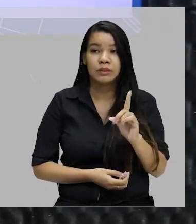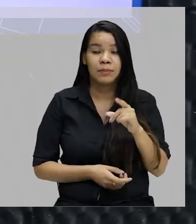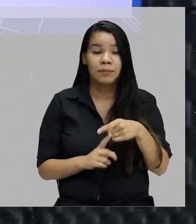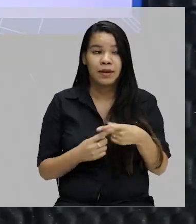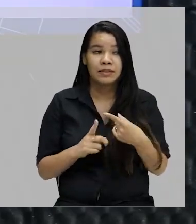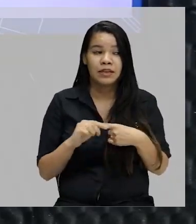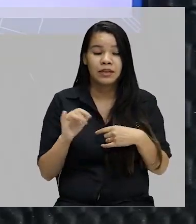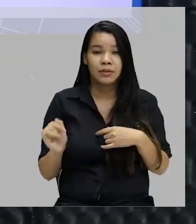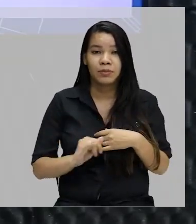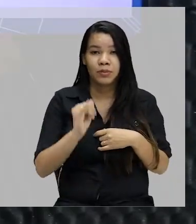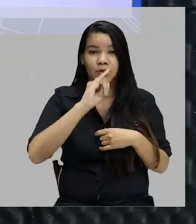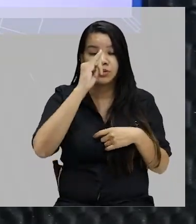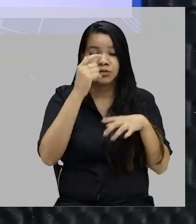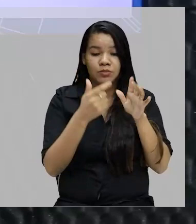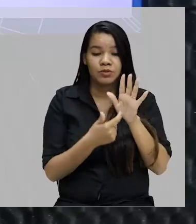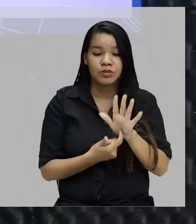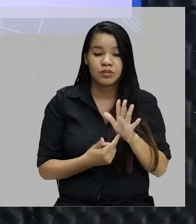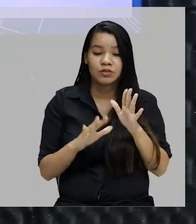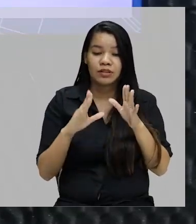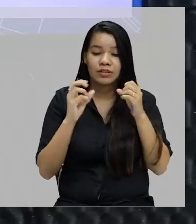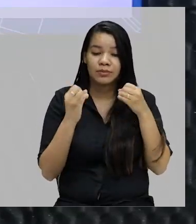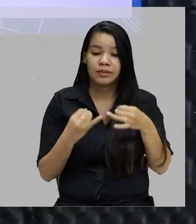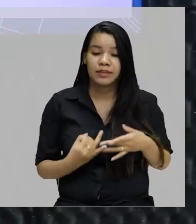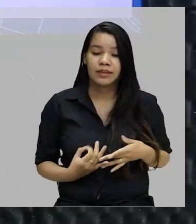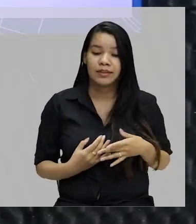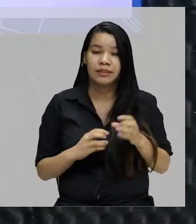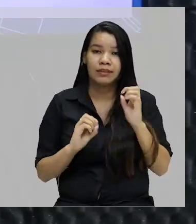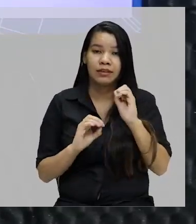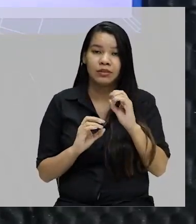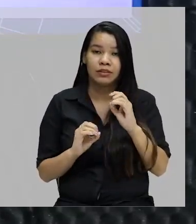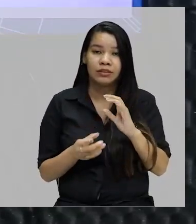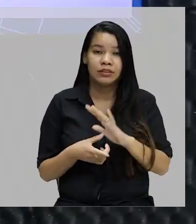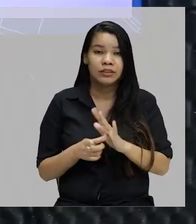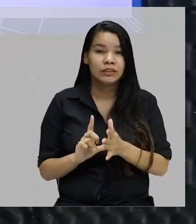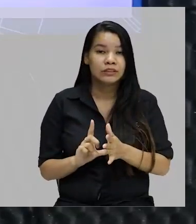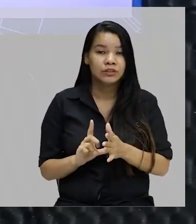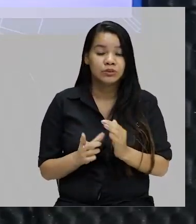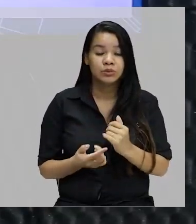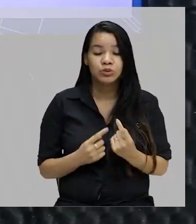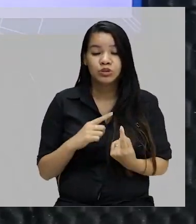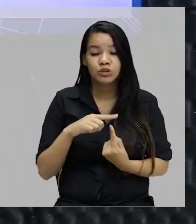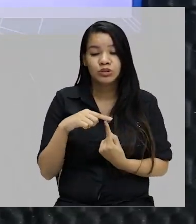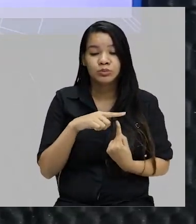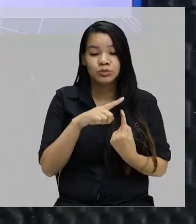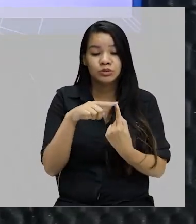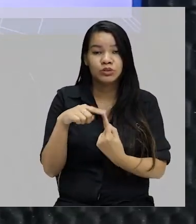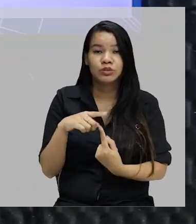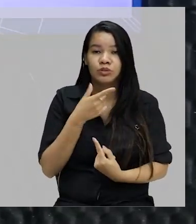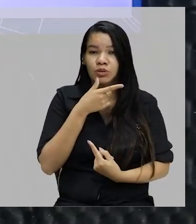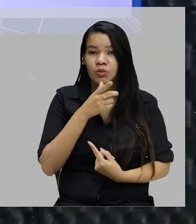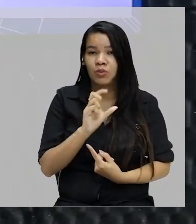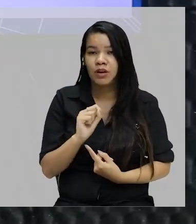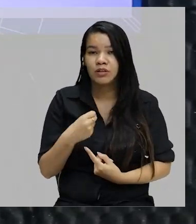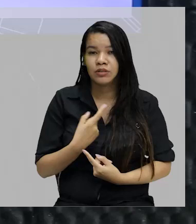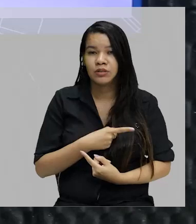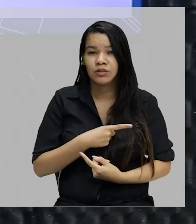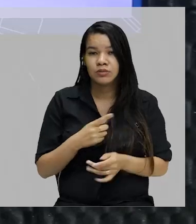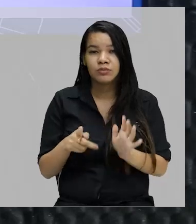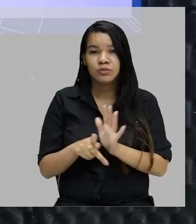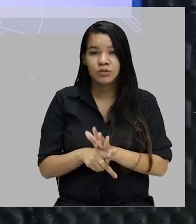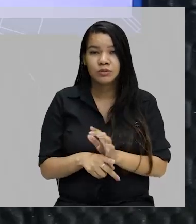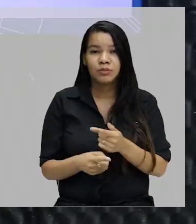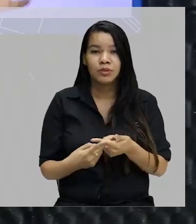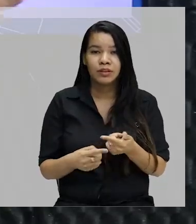passada, os estilos de linguagem que nós possuímos, porque esses estilos têm a sua relevância para